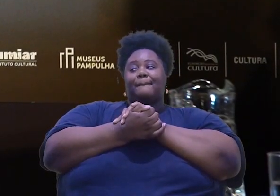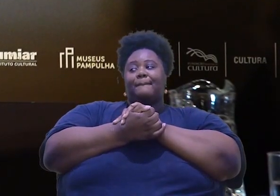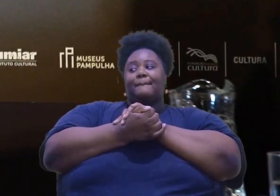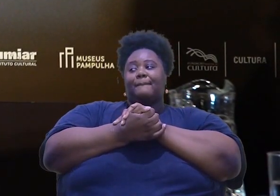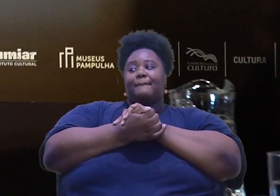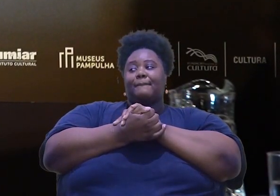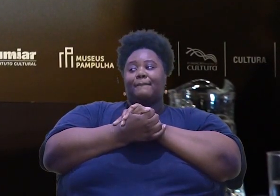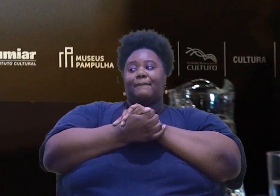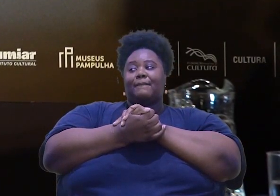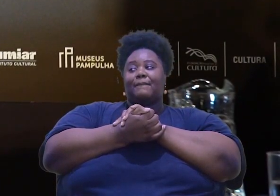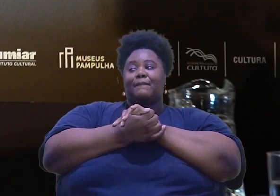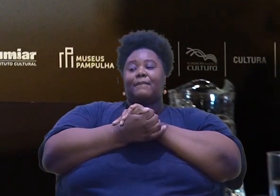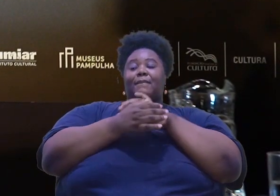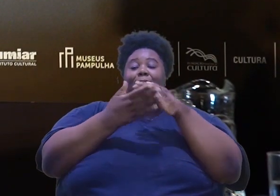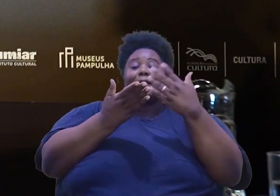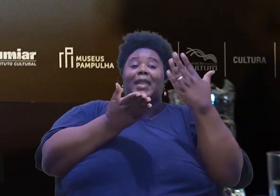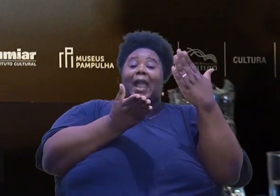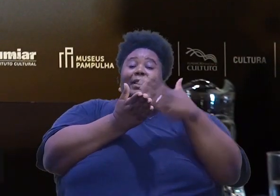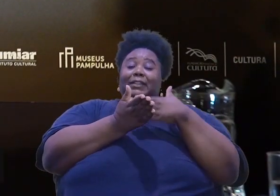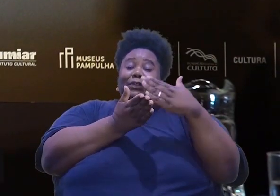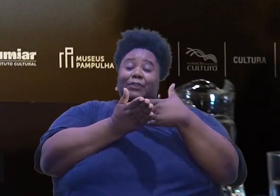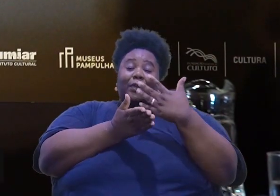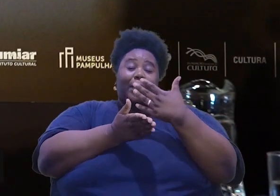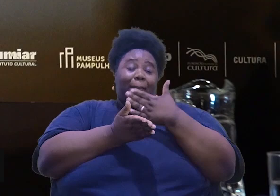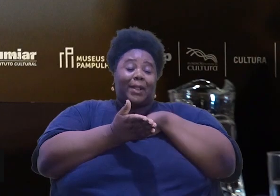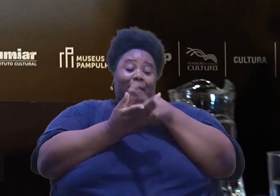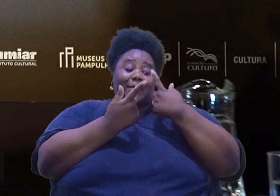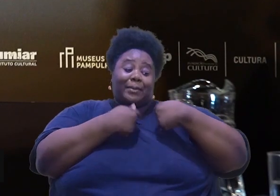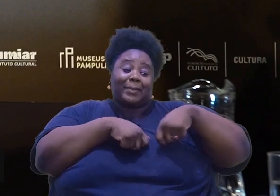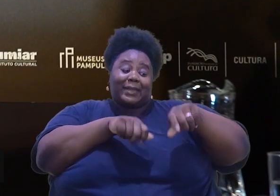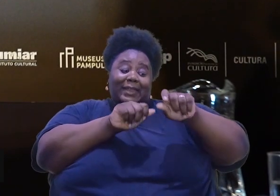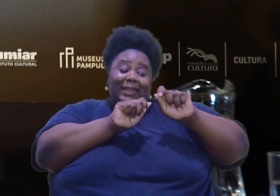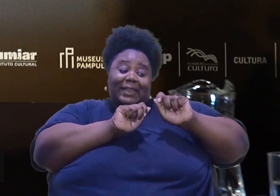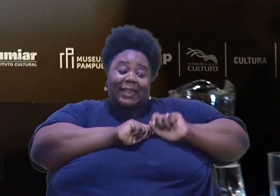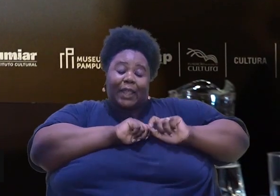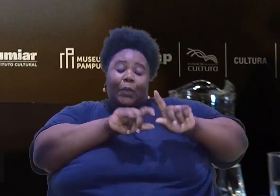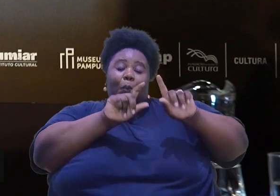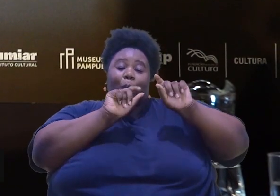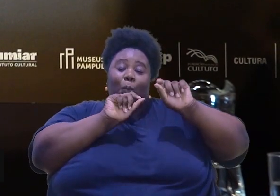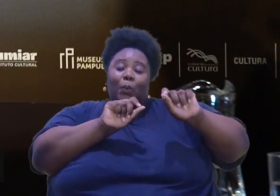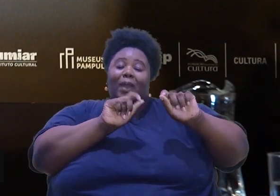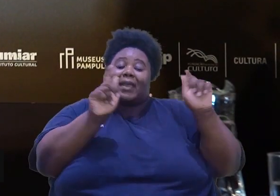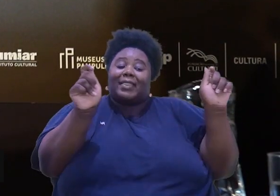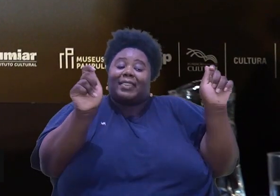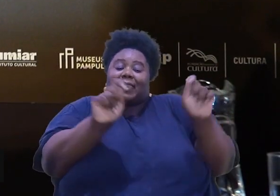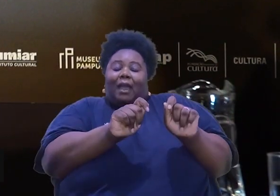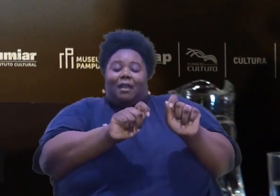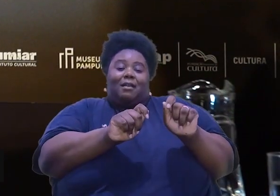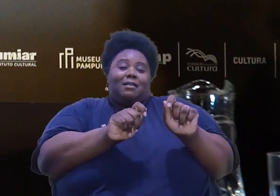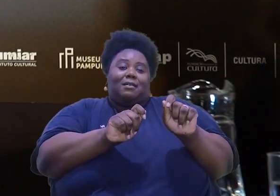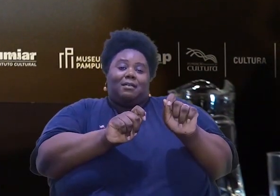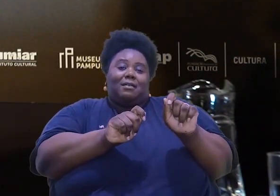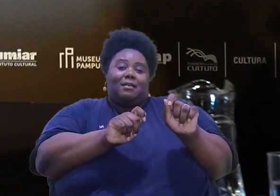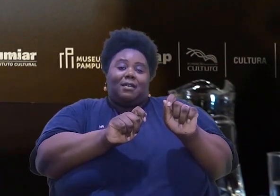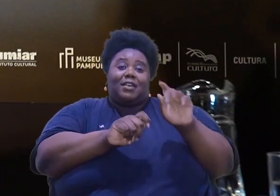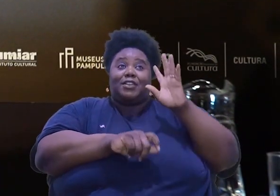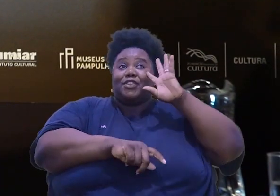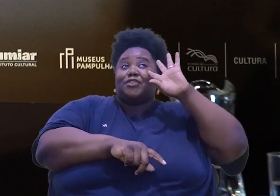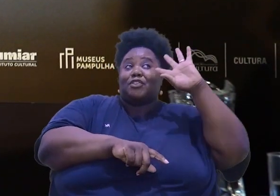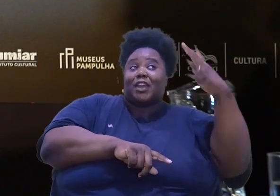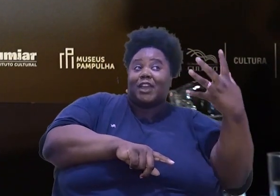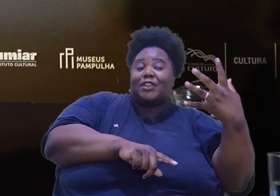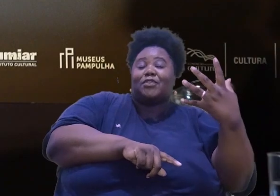A literatura, para mim, ela me deu justamente essa possibilidade de resolver